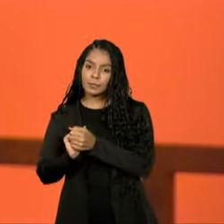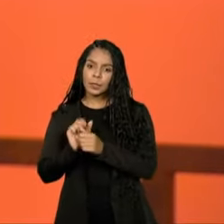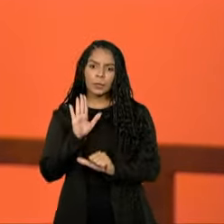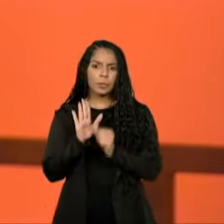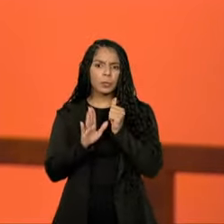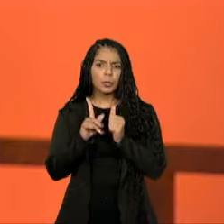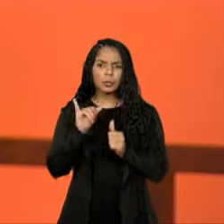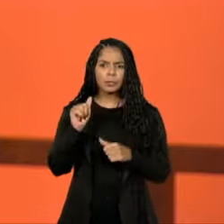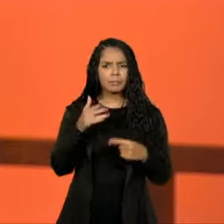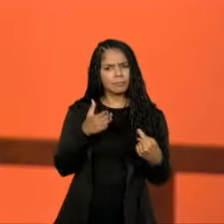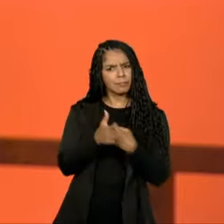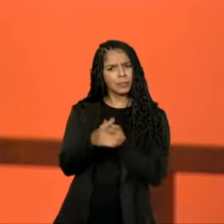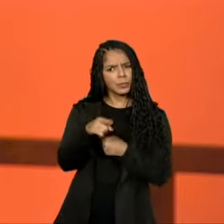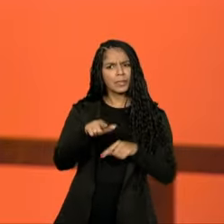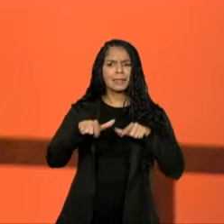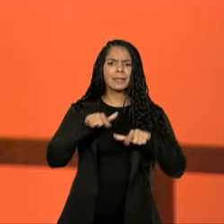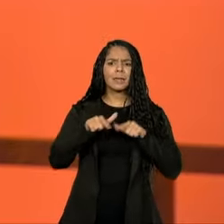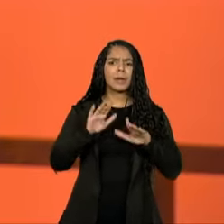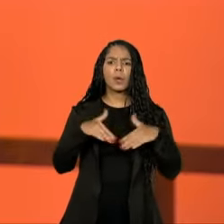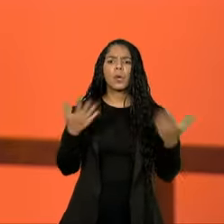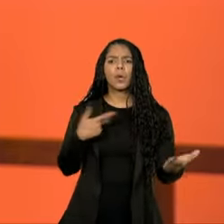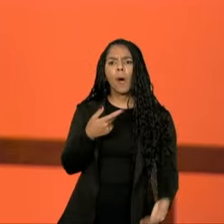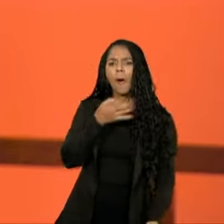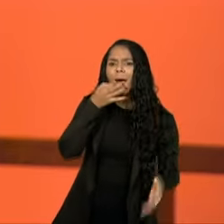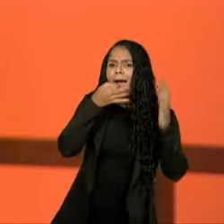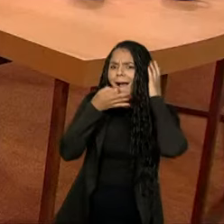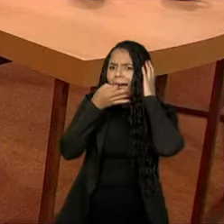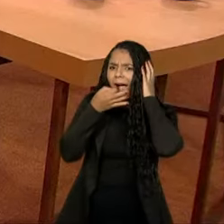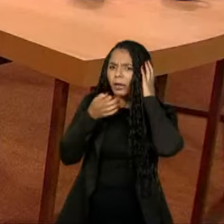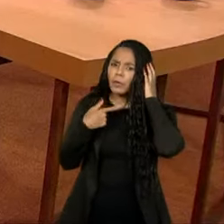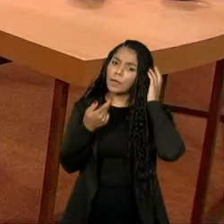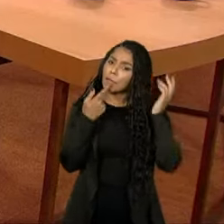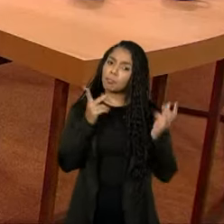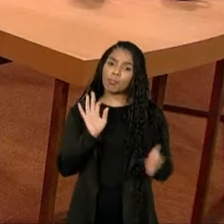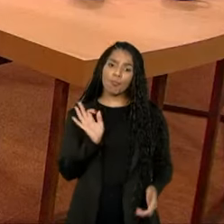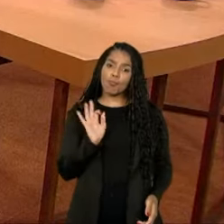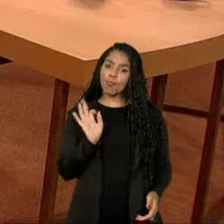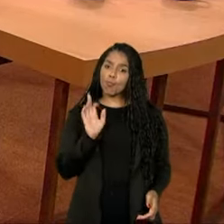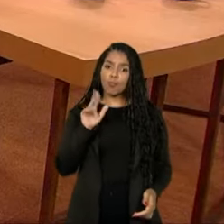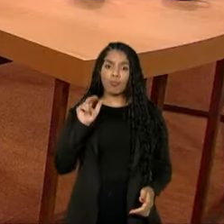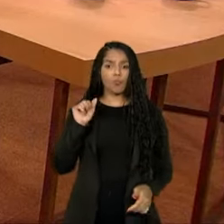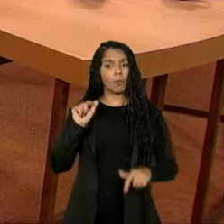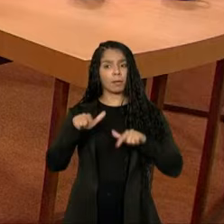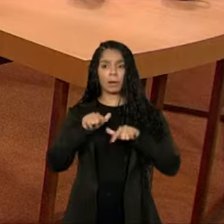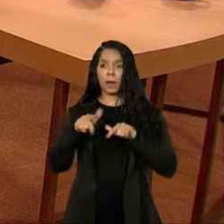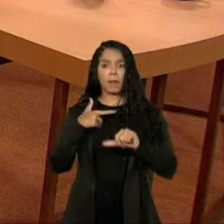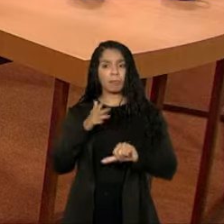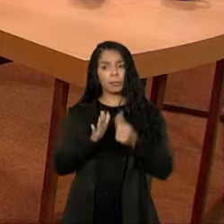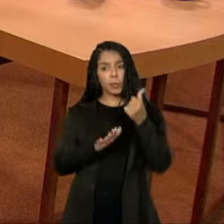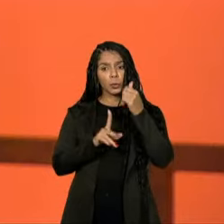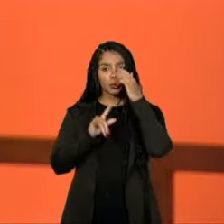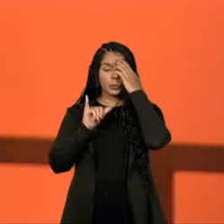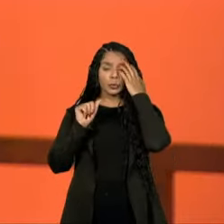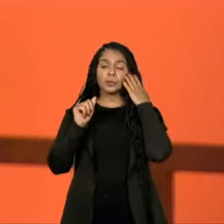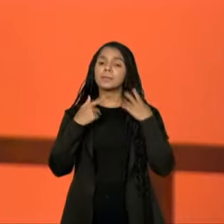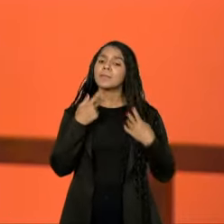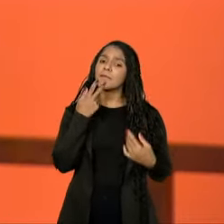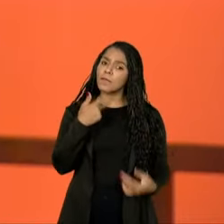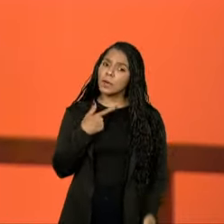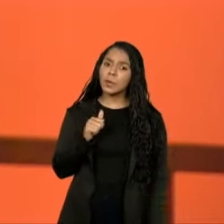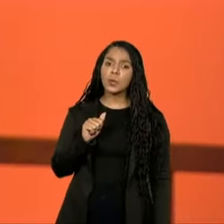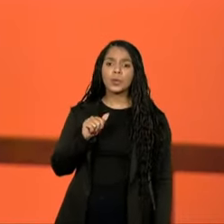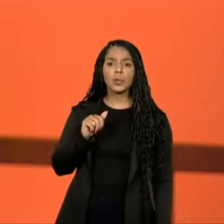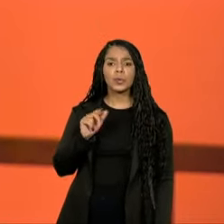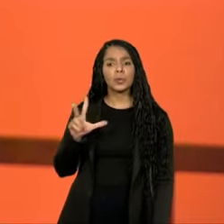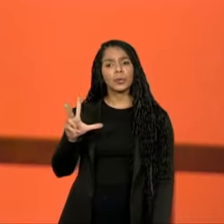primeiro dia ela me perguntou, você trabalhava em qual rádio? Eu falei, não. Nunca fiz rádio. Ela já é meu primeiro dia. Aí ele falou assim, mas cara,